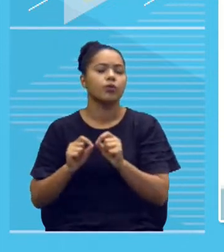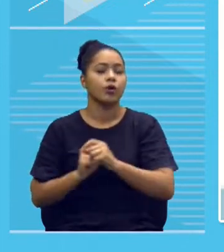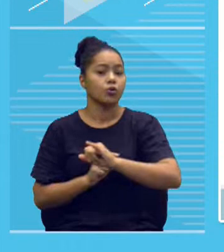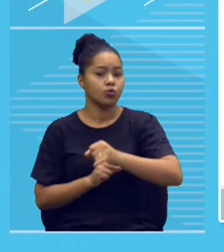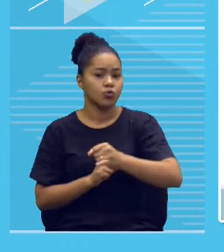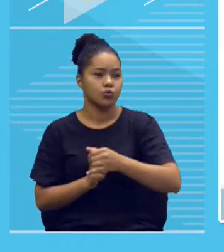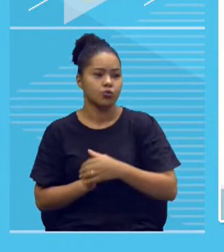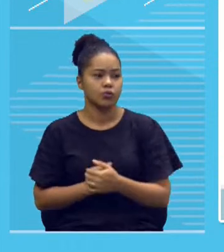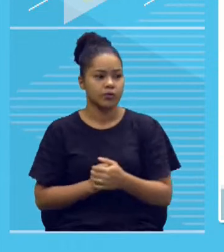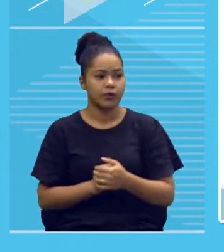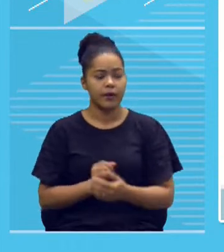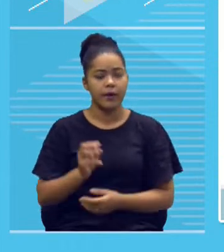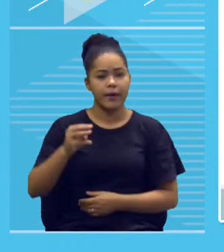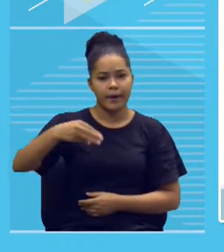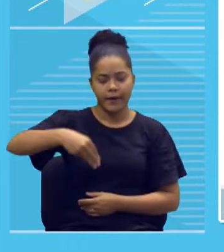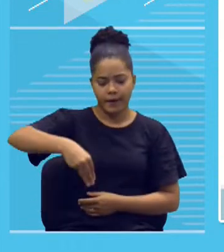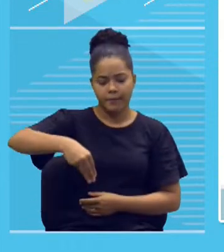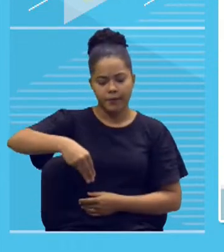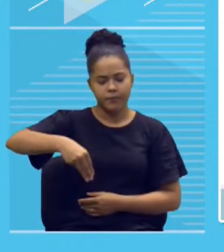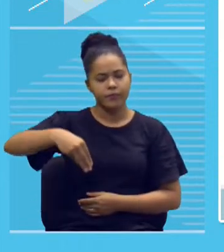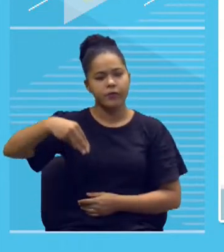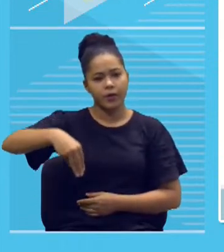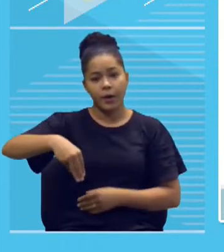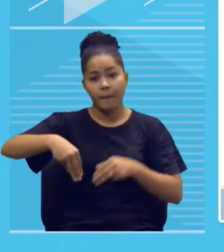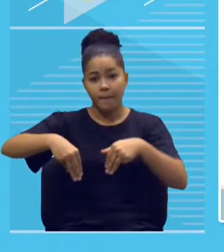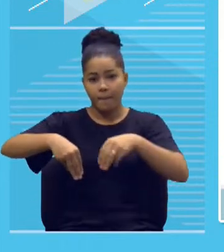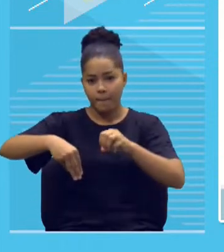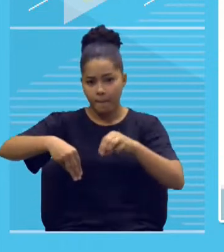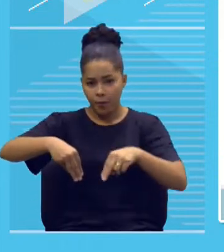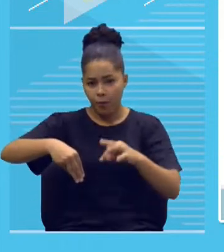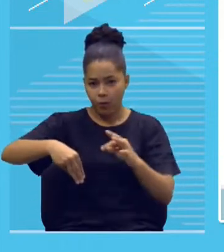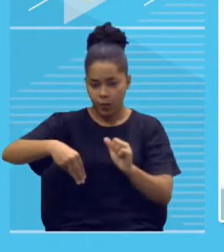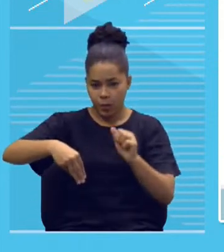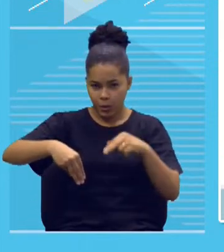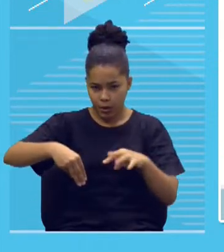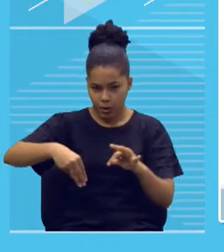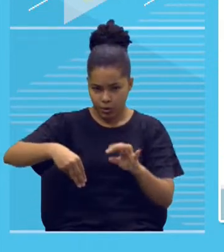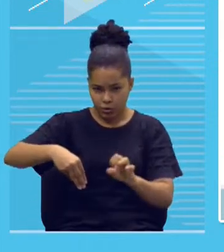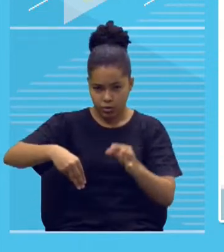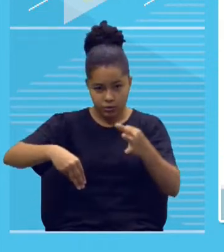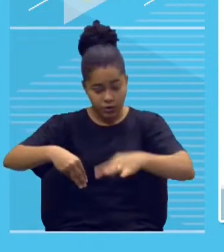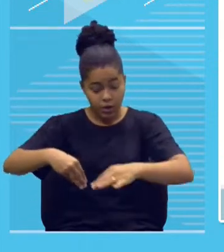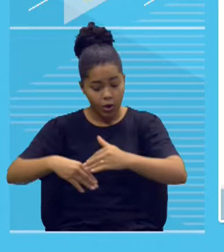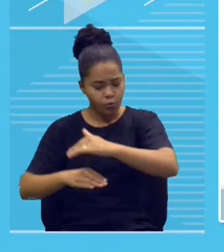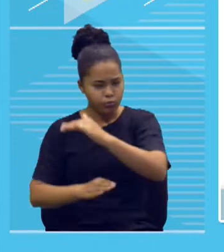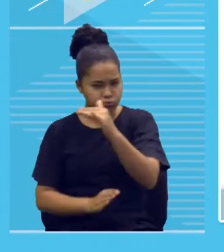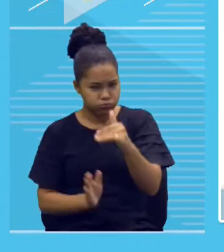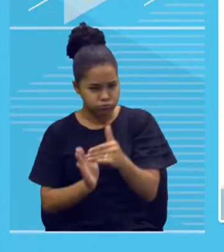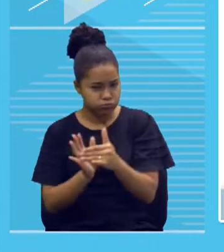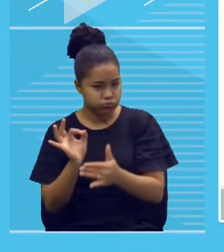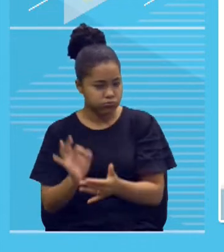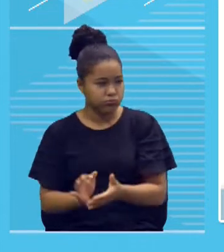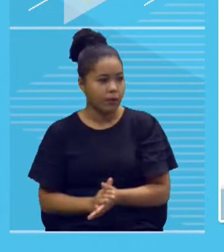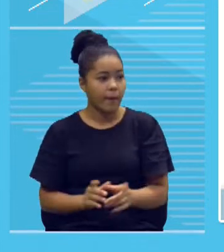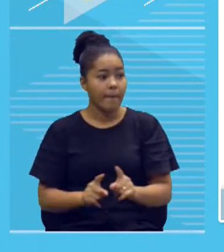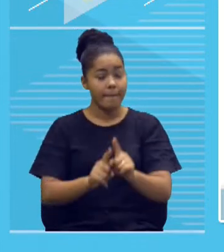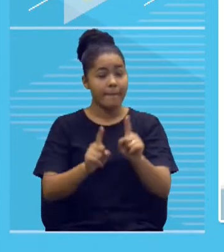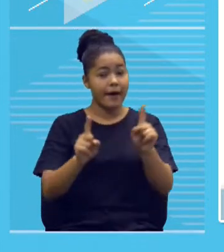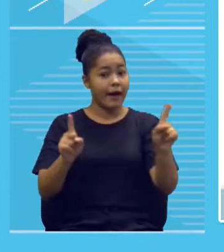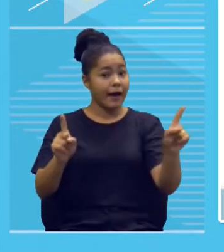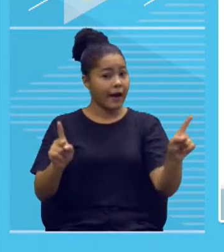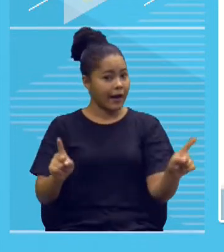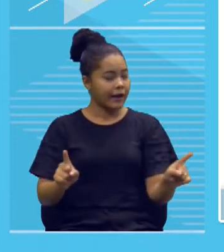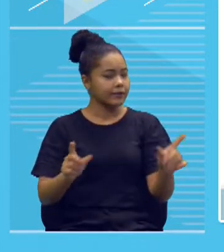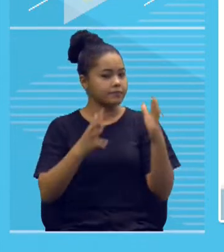montante Prof atenção tinha um negocinho lá professor que se eu disse que era para gente ter cuidado sempre